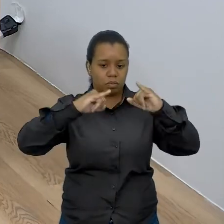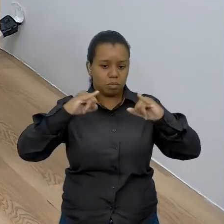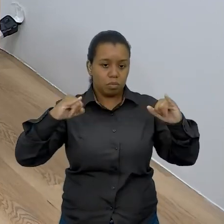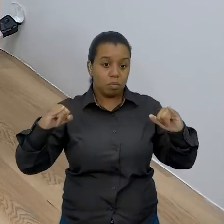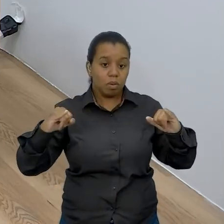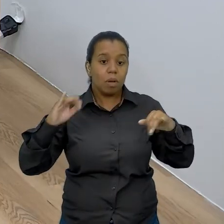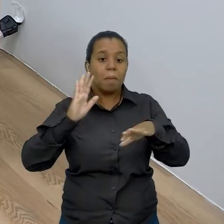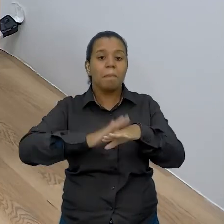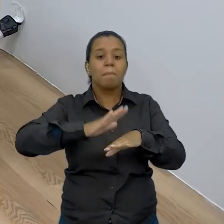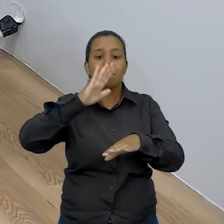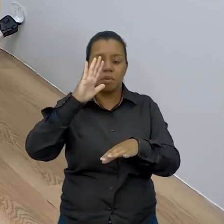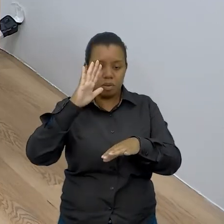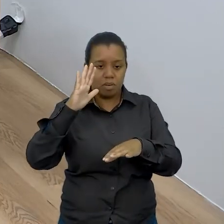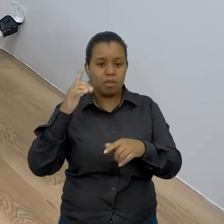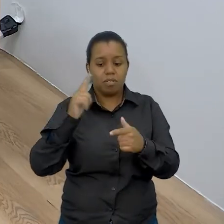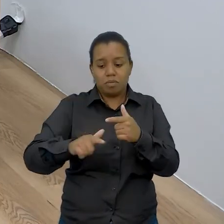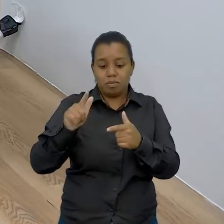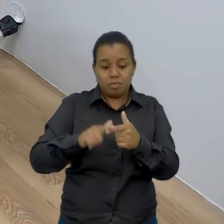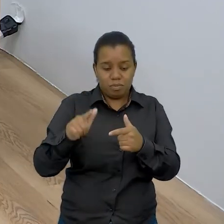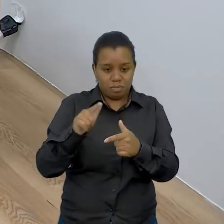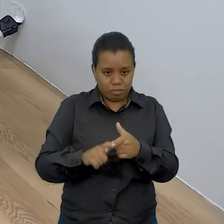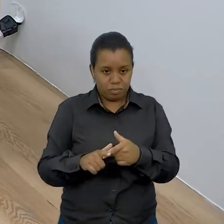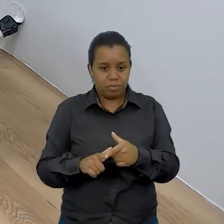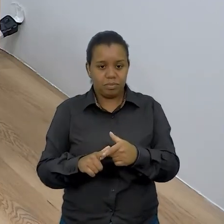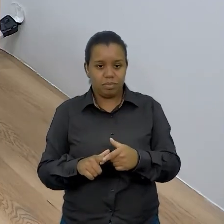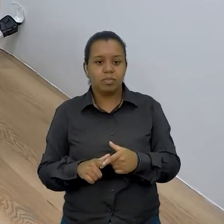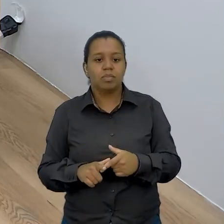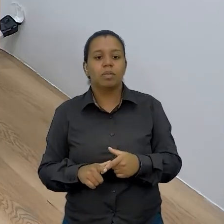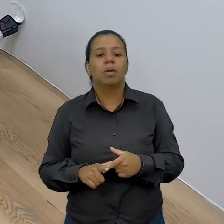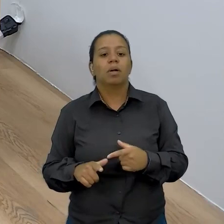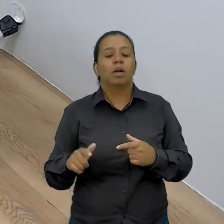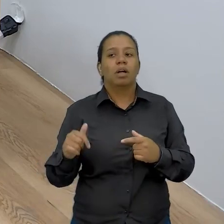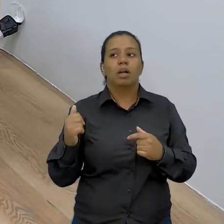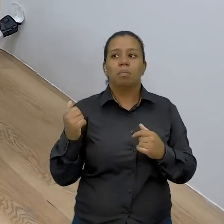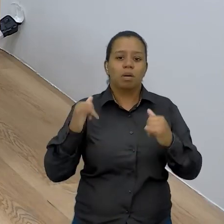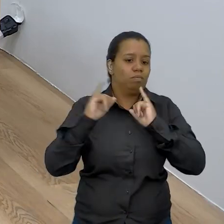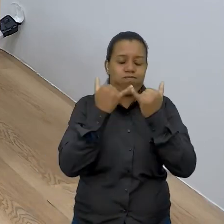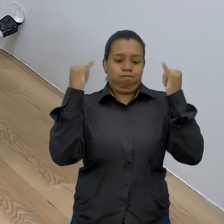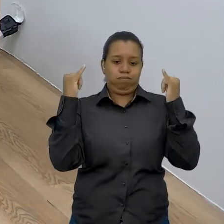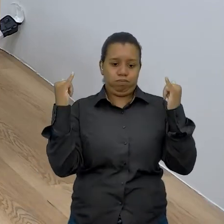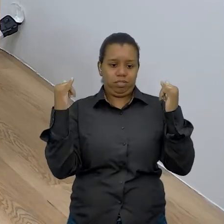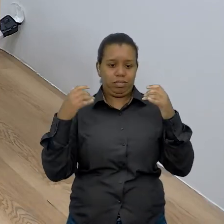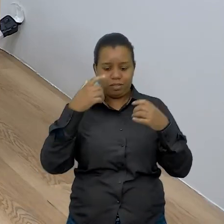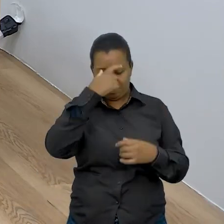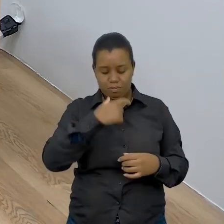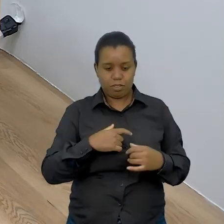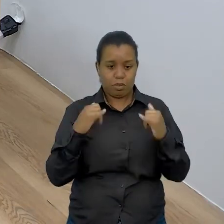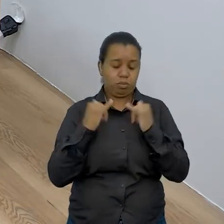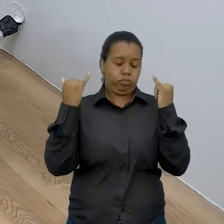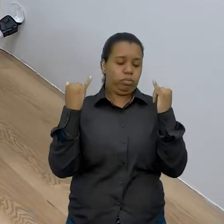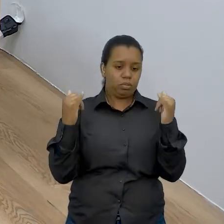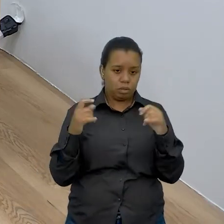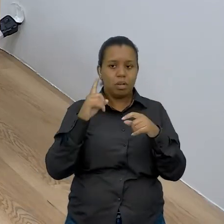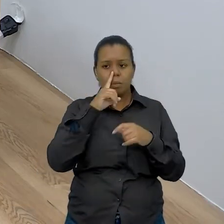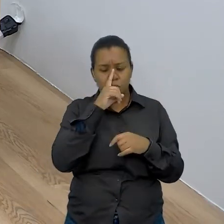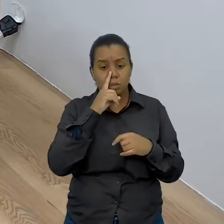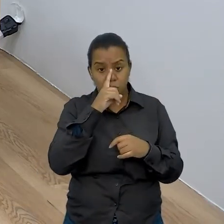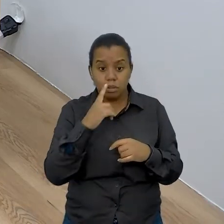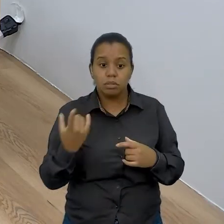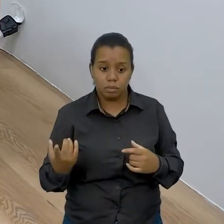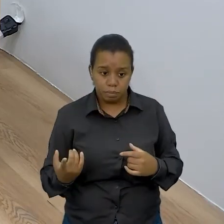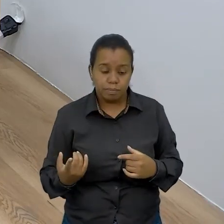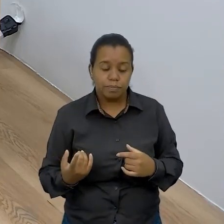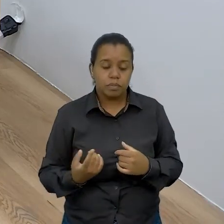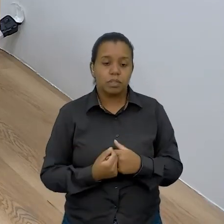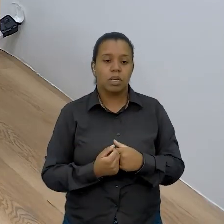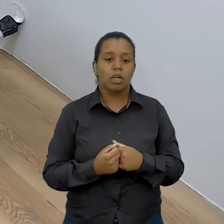é problema nocivo para o ser humano, né? Você tomar um choque. tá certo? Então, você, se tiver algum